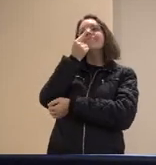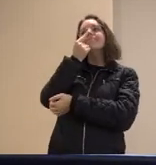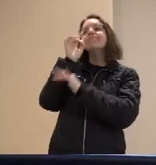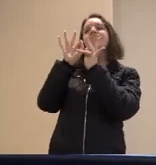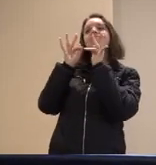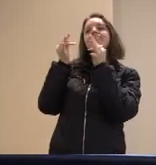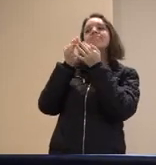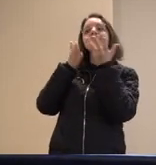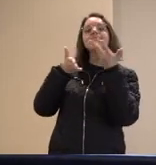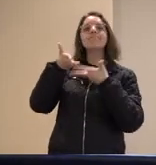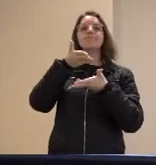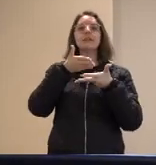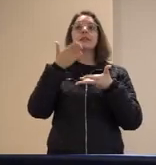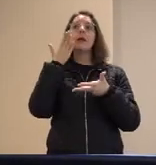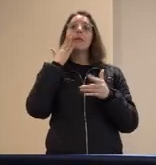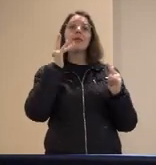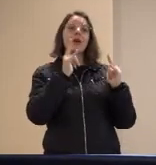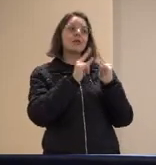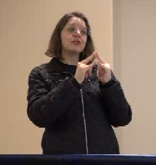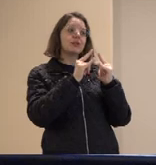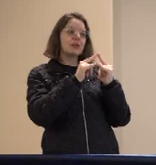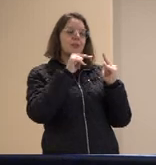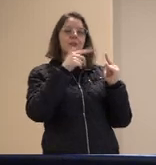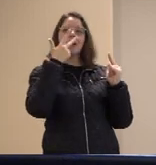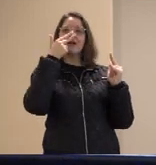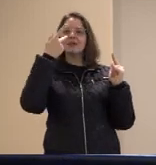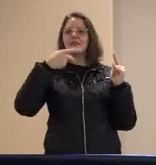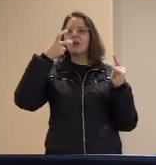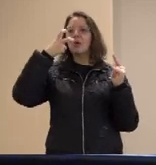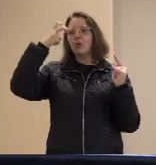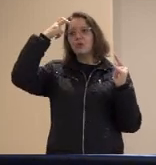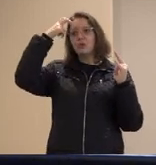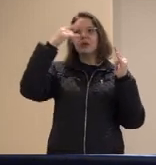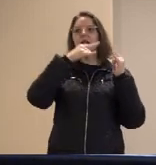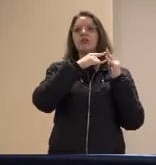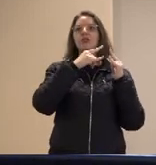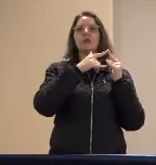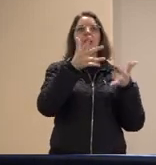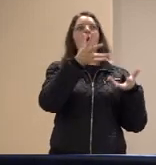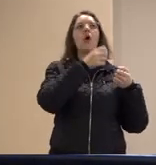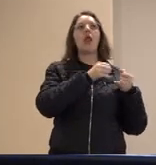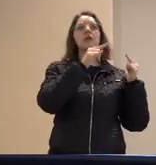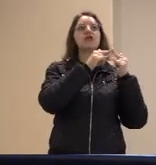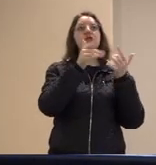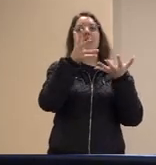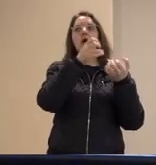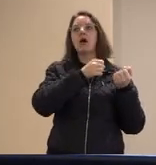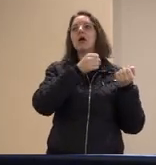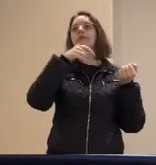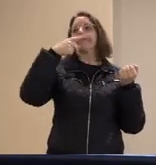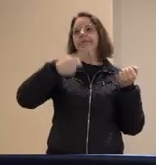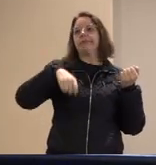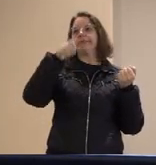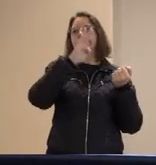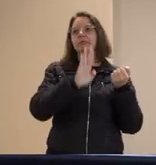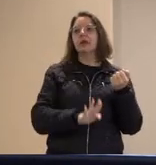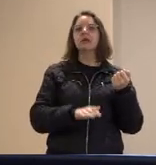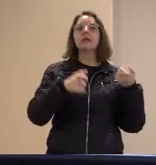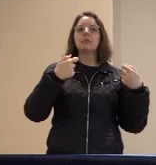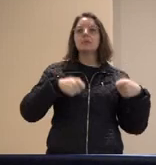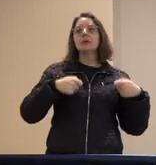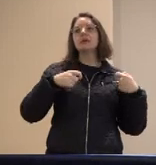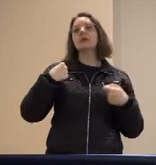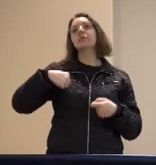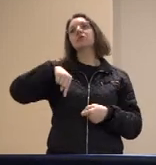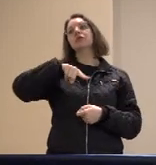a institucionalização ainda é uma cultura no nosso país. Então, a gente precisa mudar, de fato,